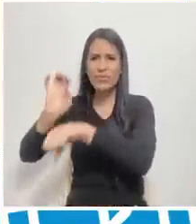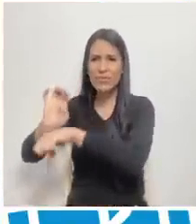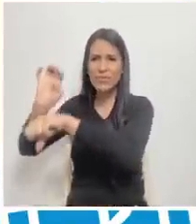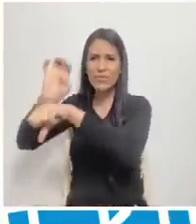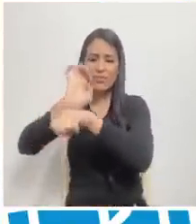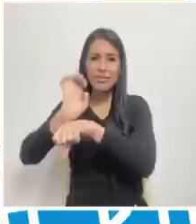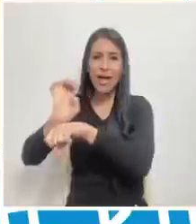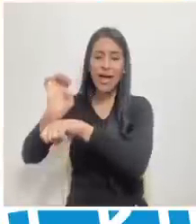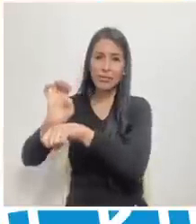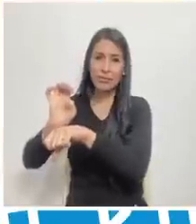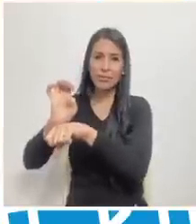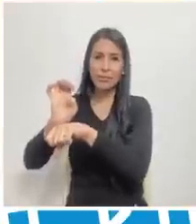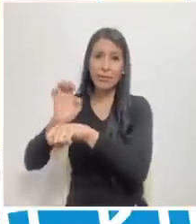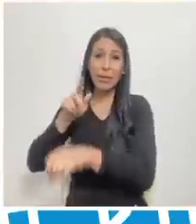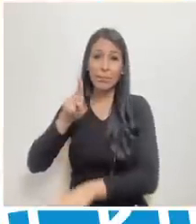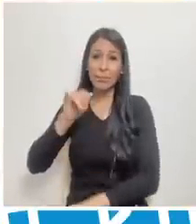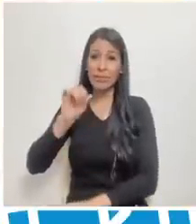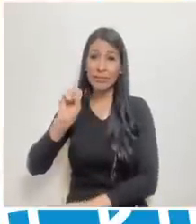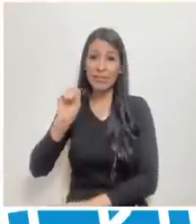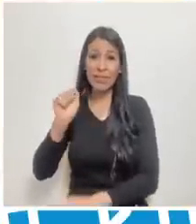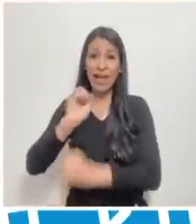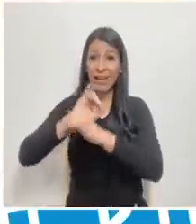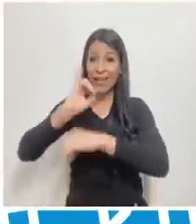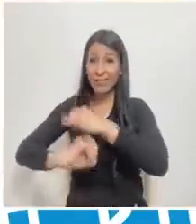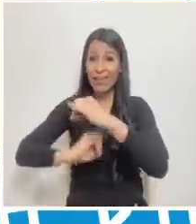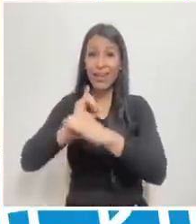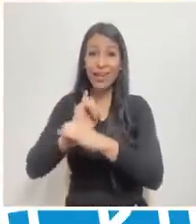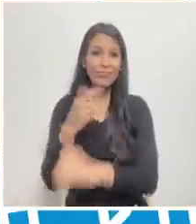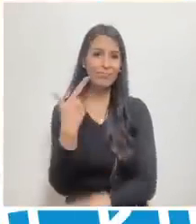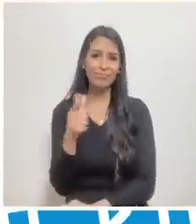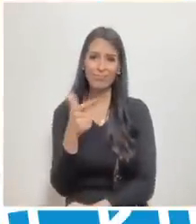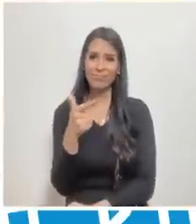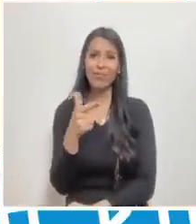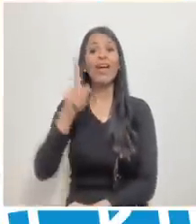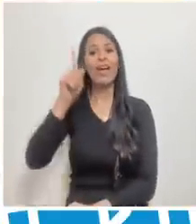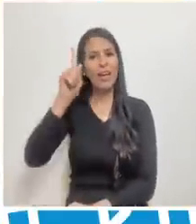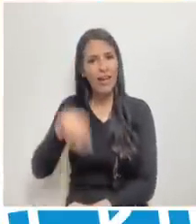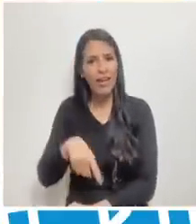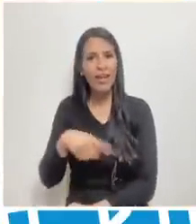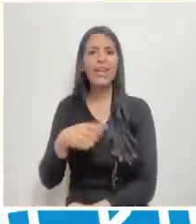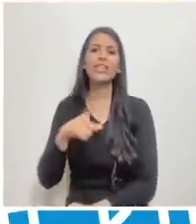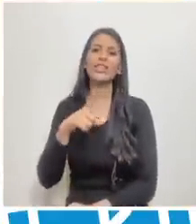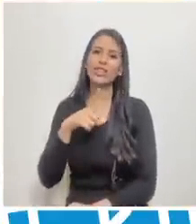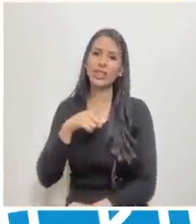PISA usando a internet, mas sim usando o que seria um PISA